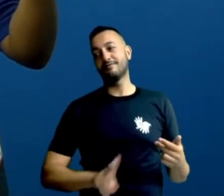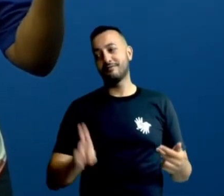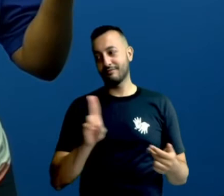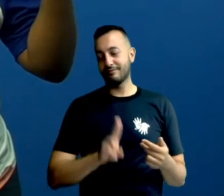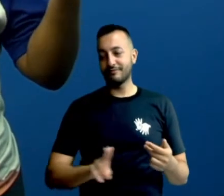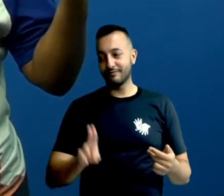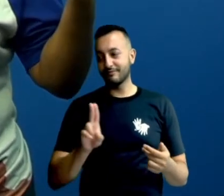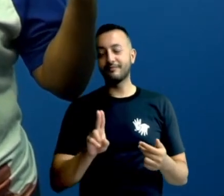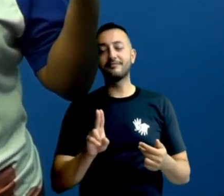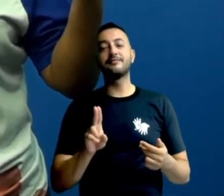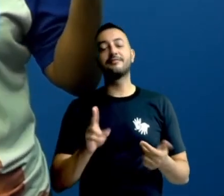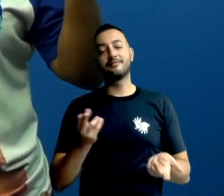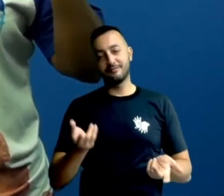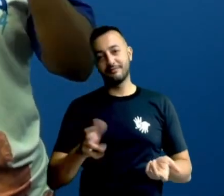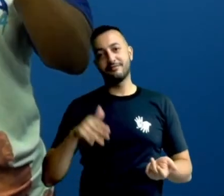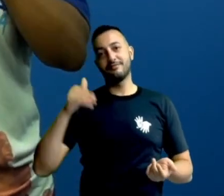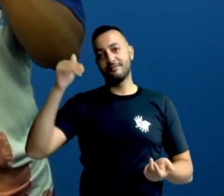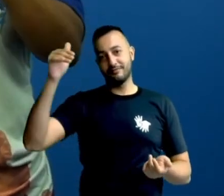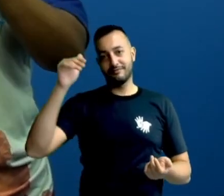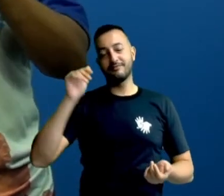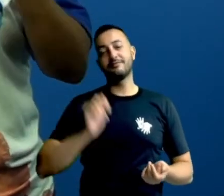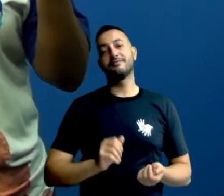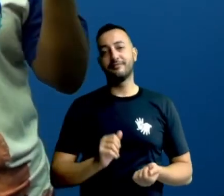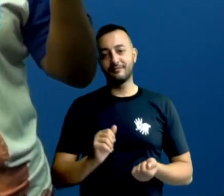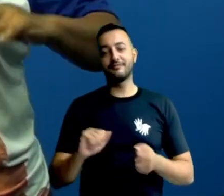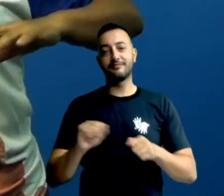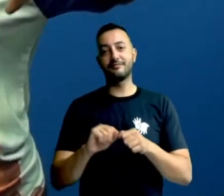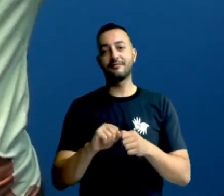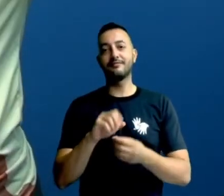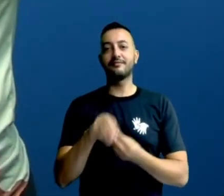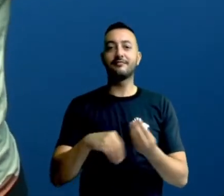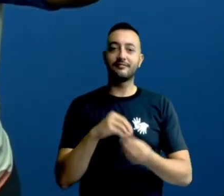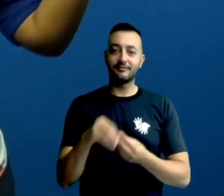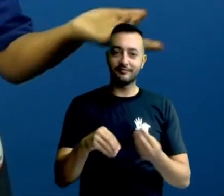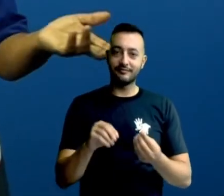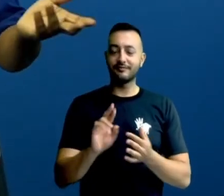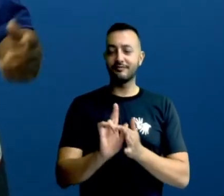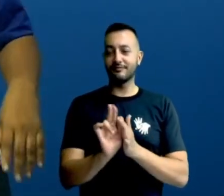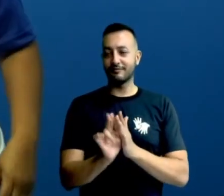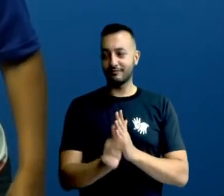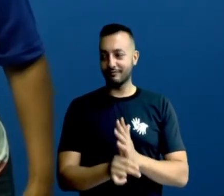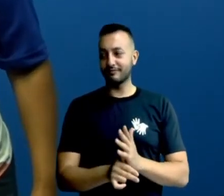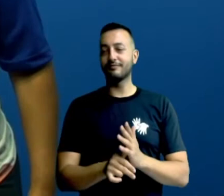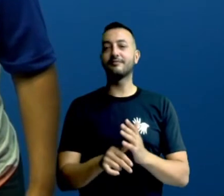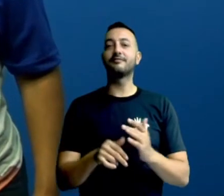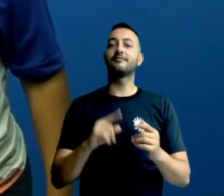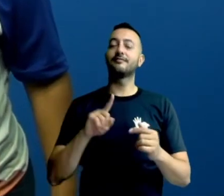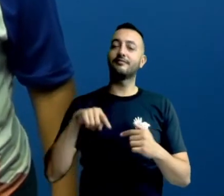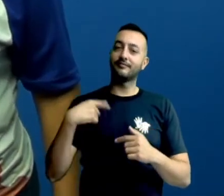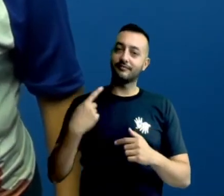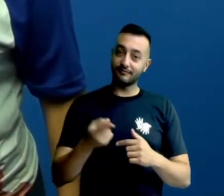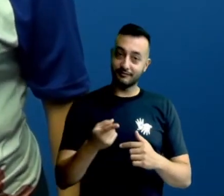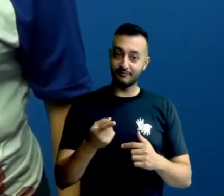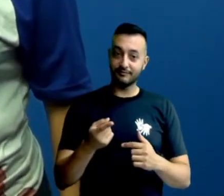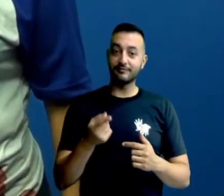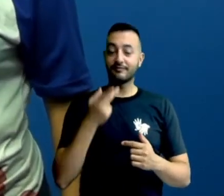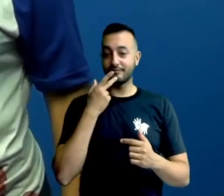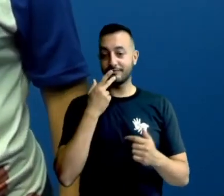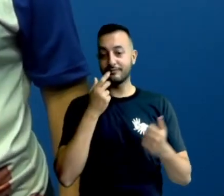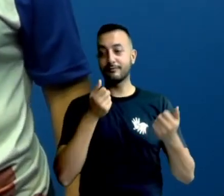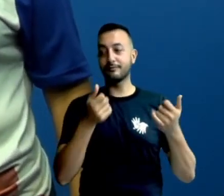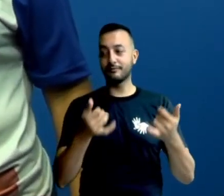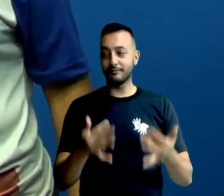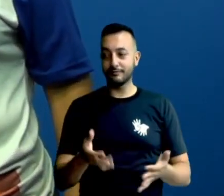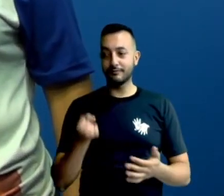quer dizer, os adultos, né, principalmente, que é feito a partir de mistura, como tantos outros. E depois eu digo para